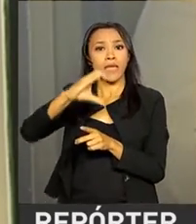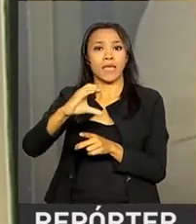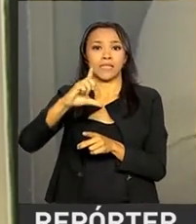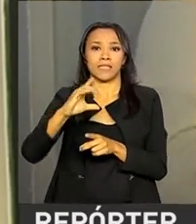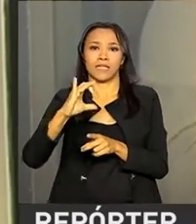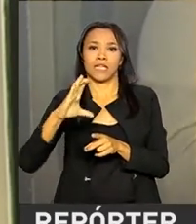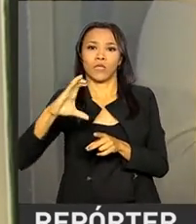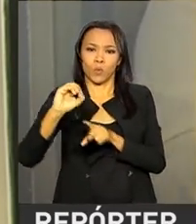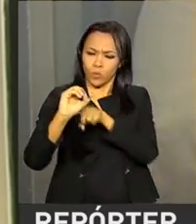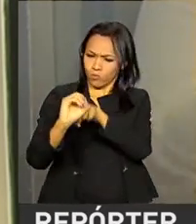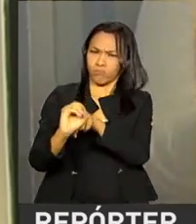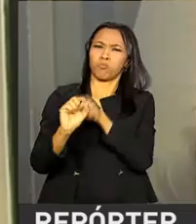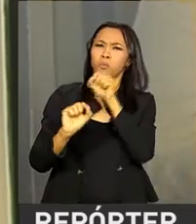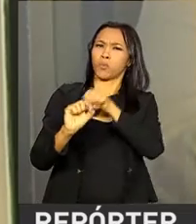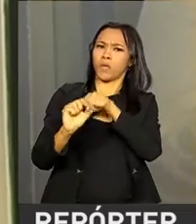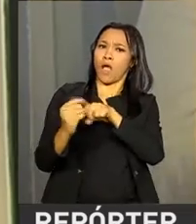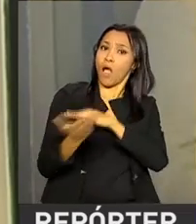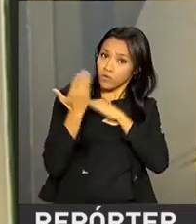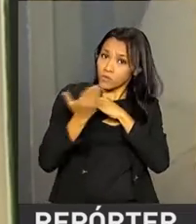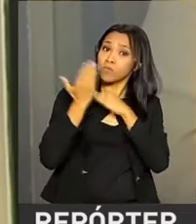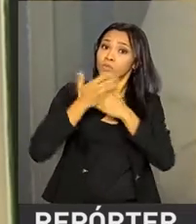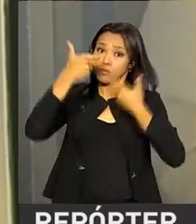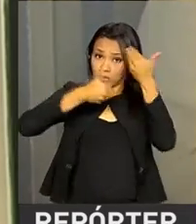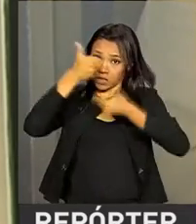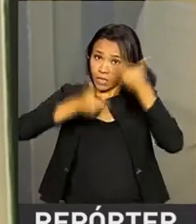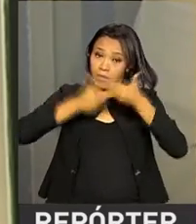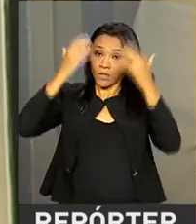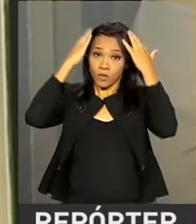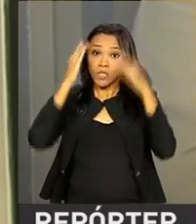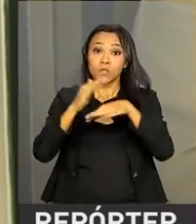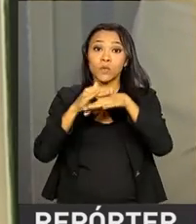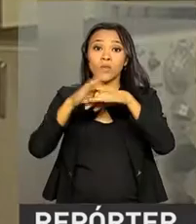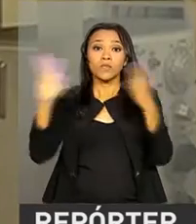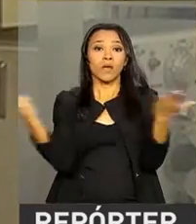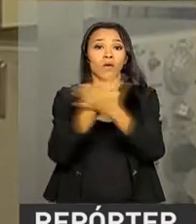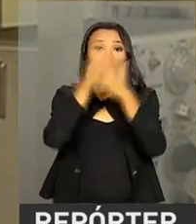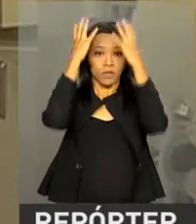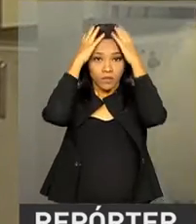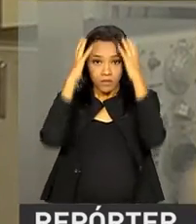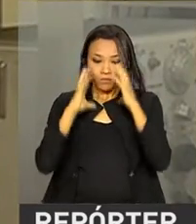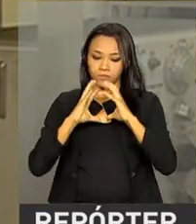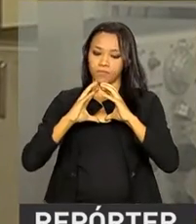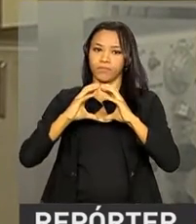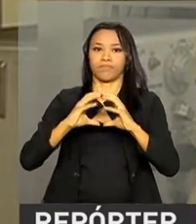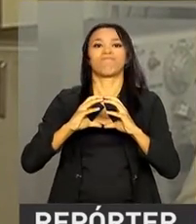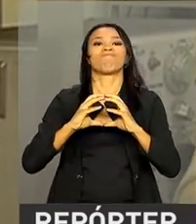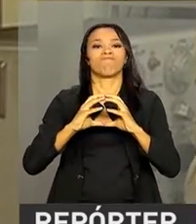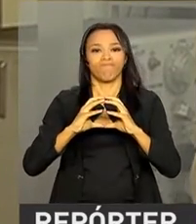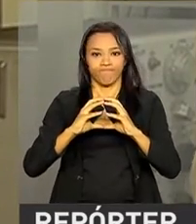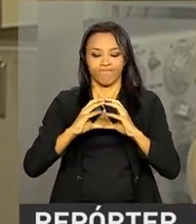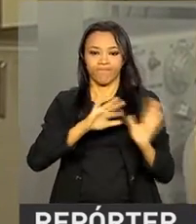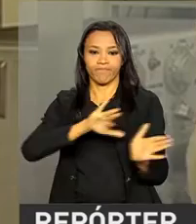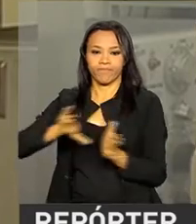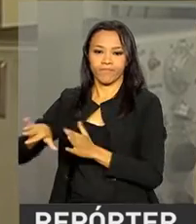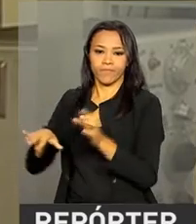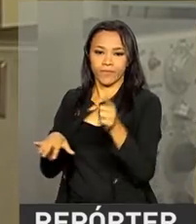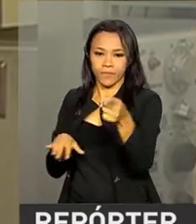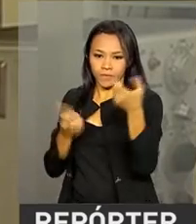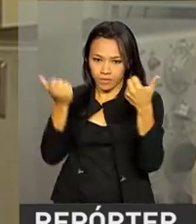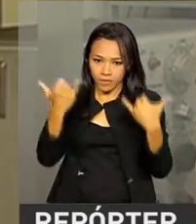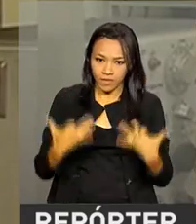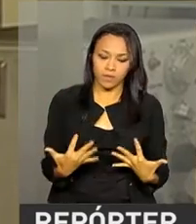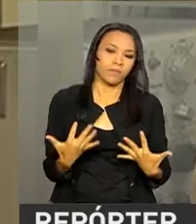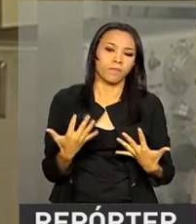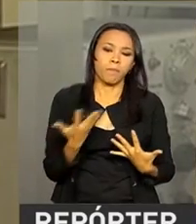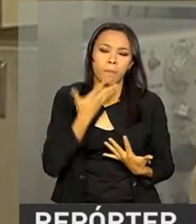ajudar no tratamento das doenças neurológicas e psiquiátricas aumenta a liberação então aí a